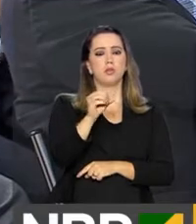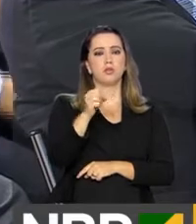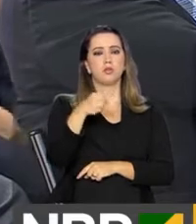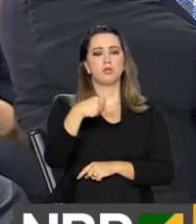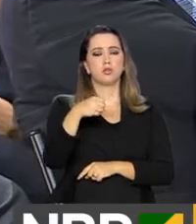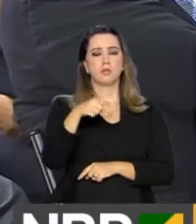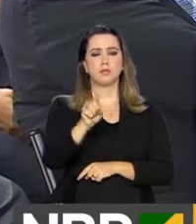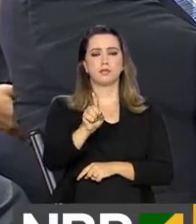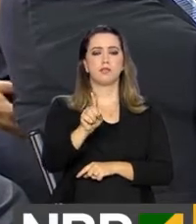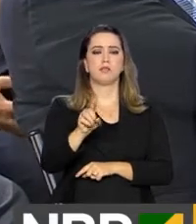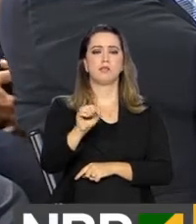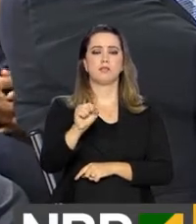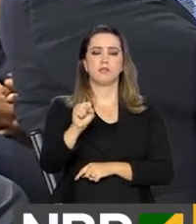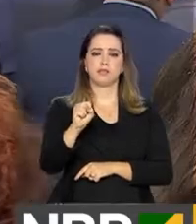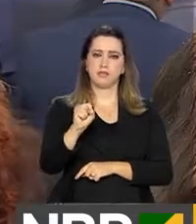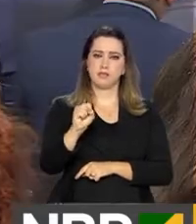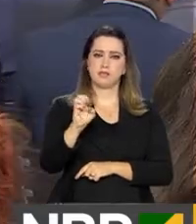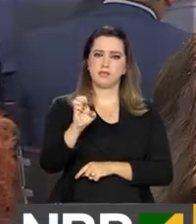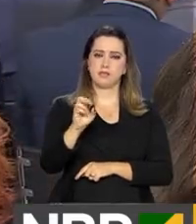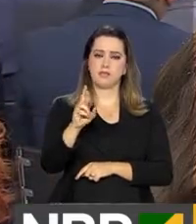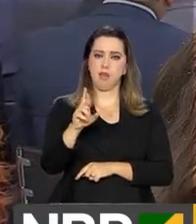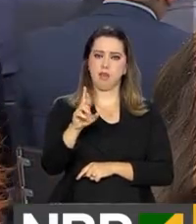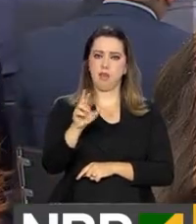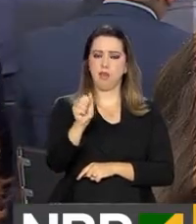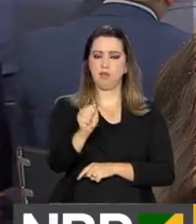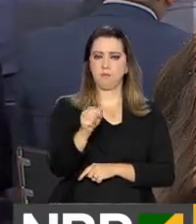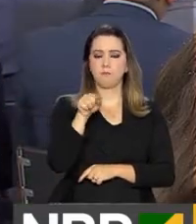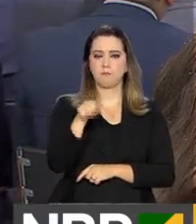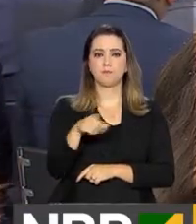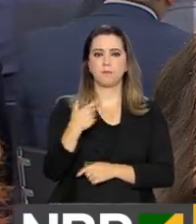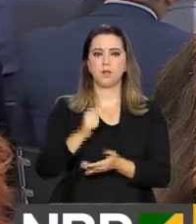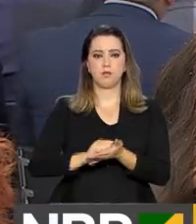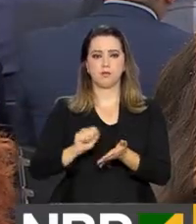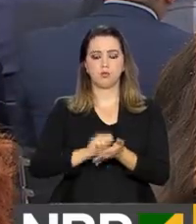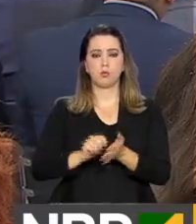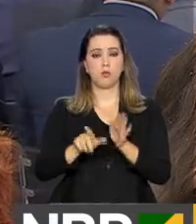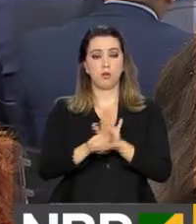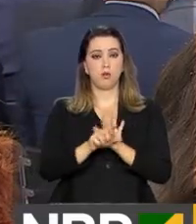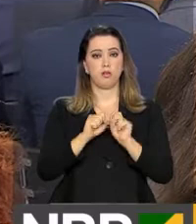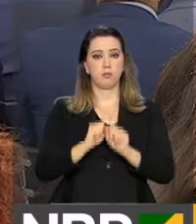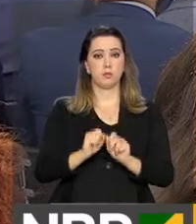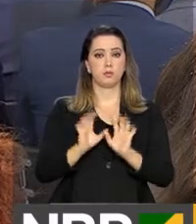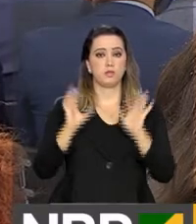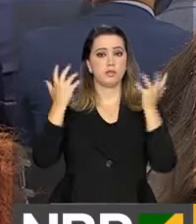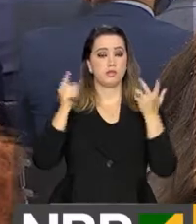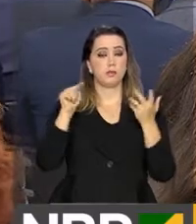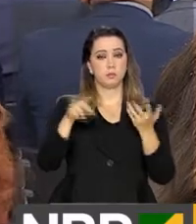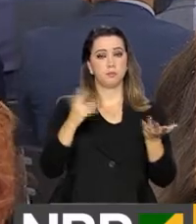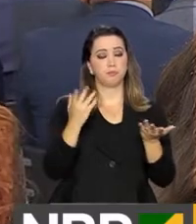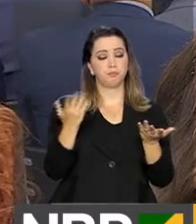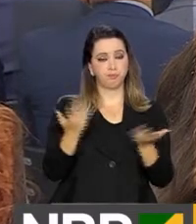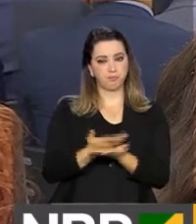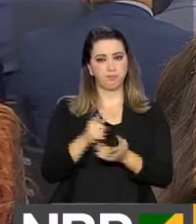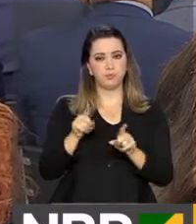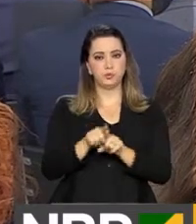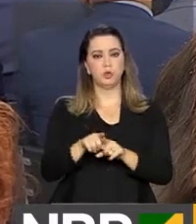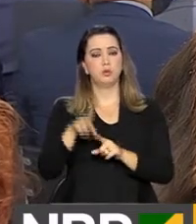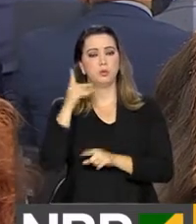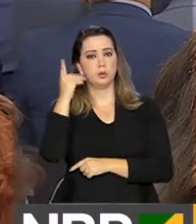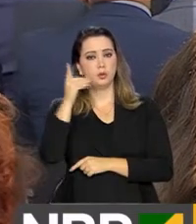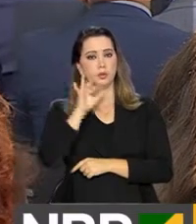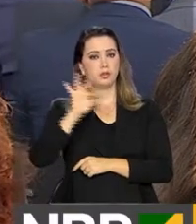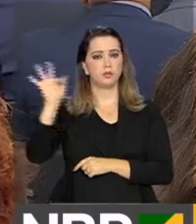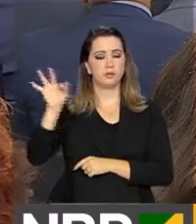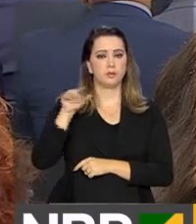permite esta cerimônia ou airton sandoval os deputados federais cleber verde